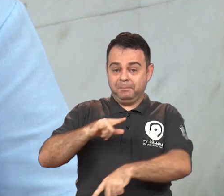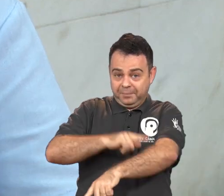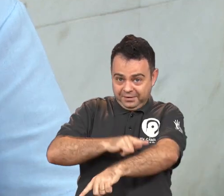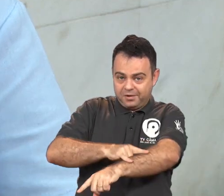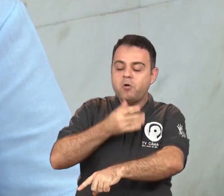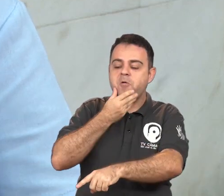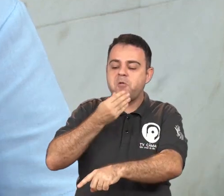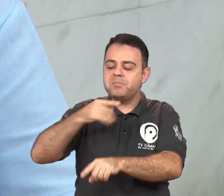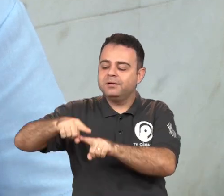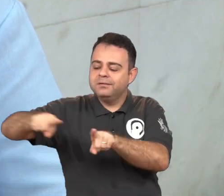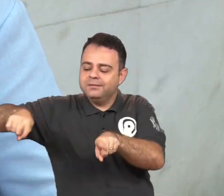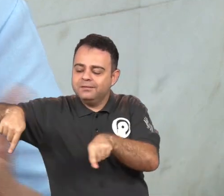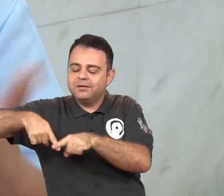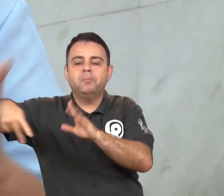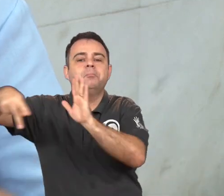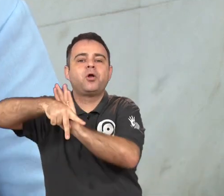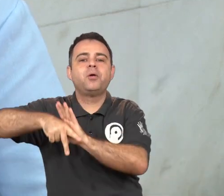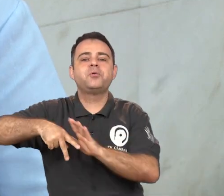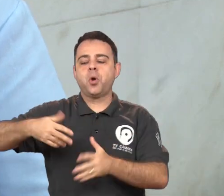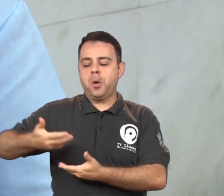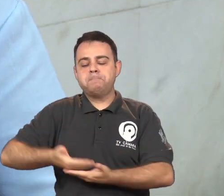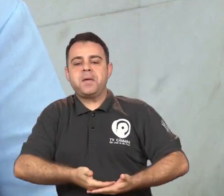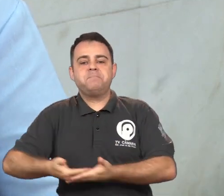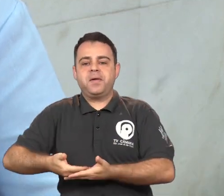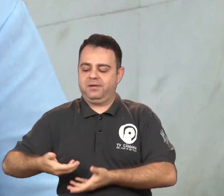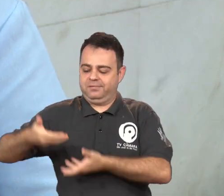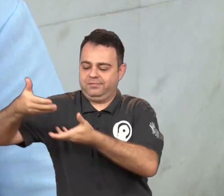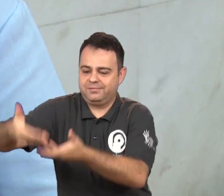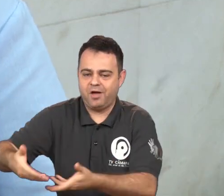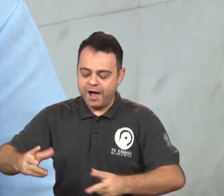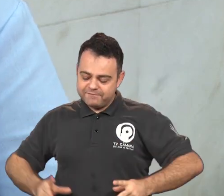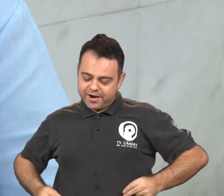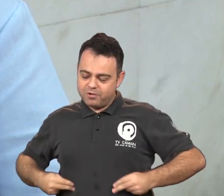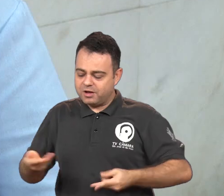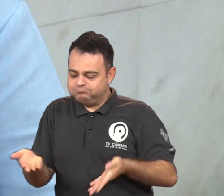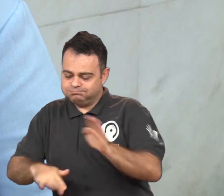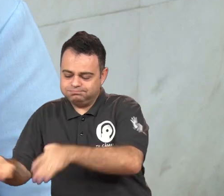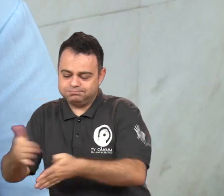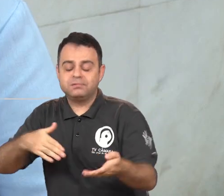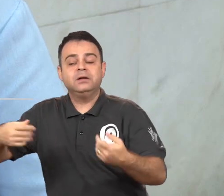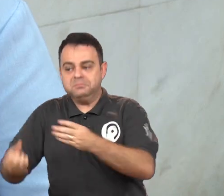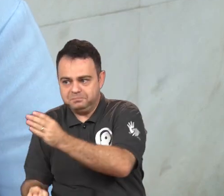como que vem as coisas para a gente, né? Foi uma